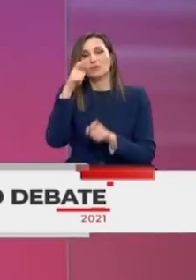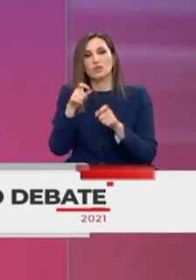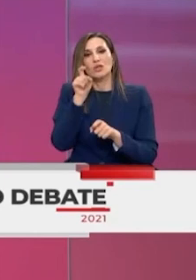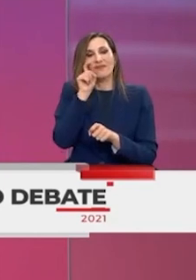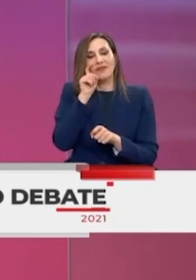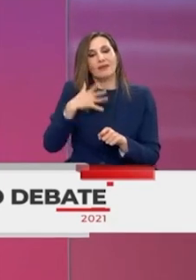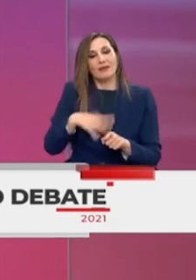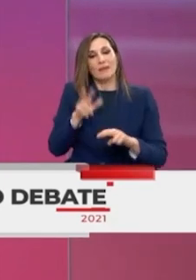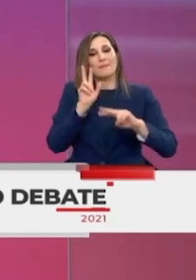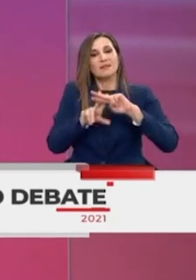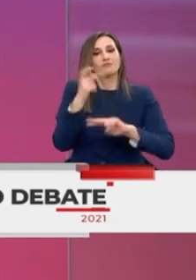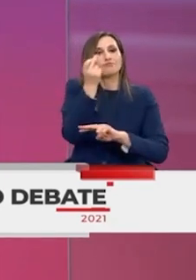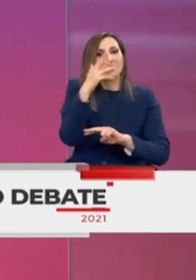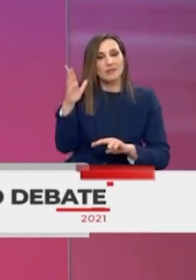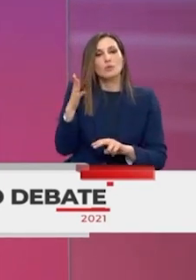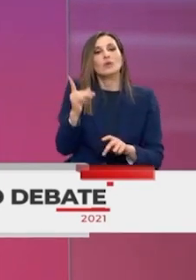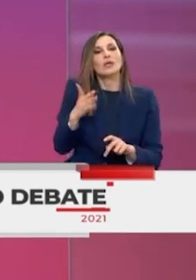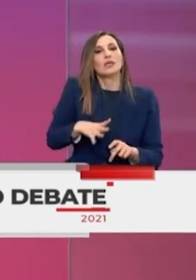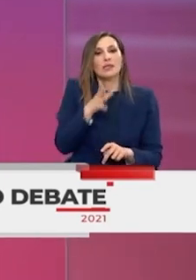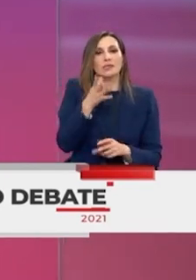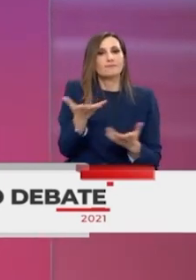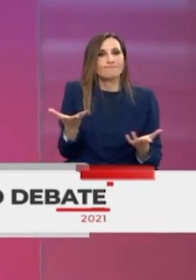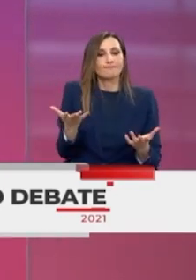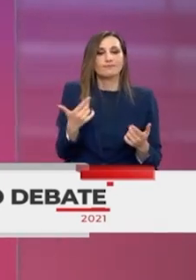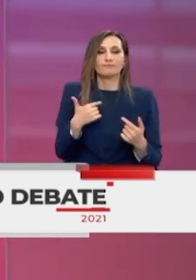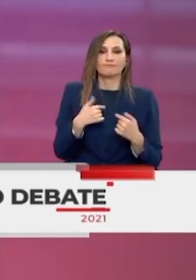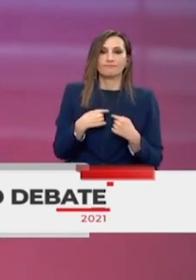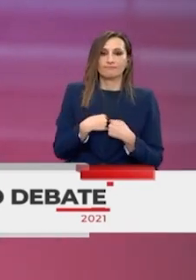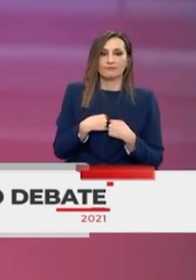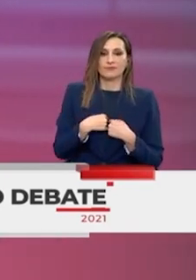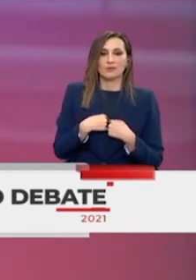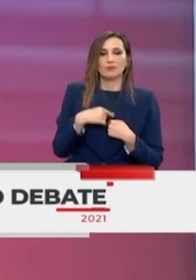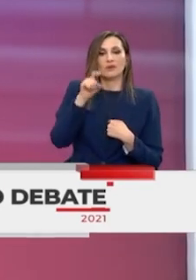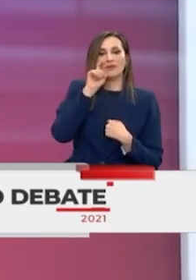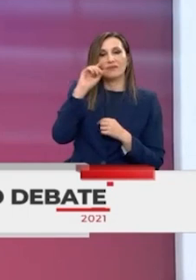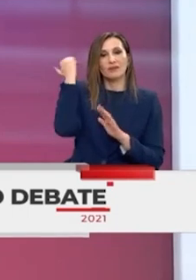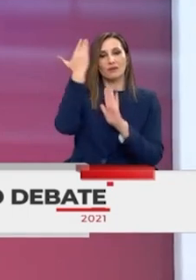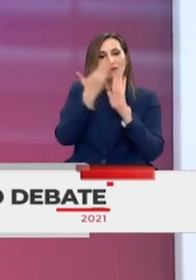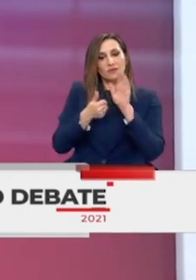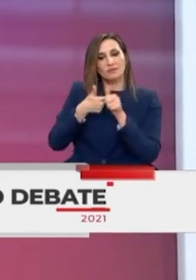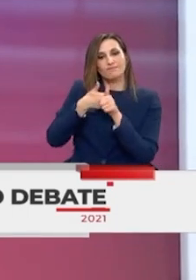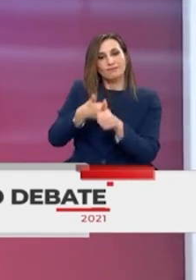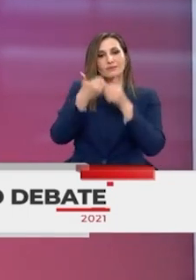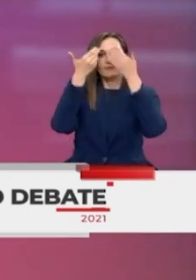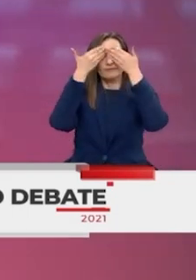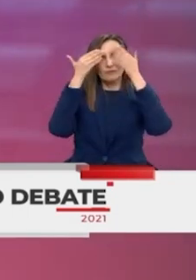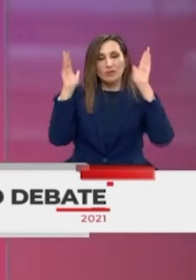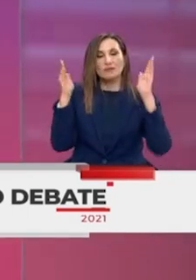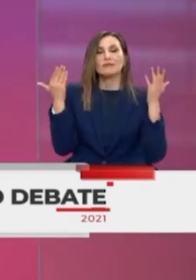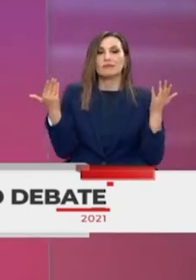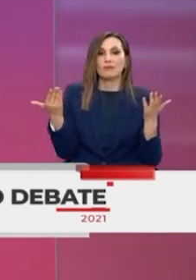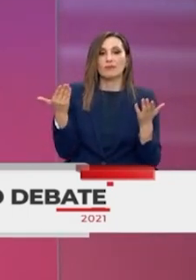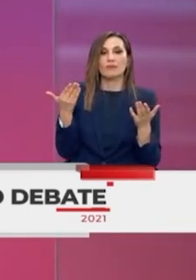defender a prisão perpétua, significa? Eu sou pela defesa da Constituição e pela democracia. E, portanto,